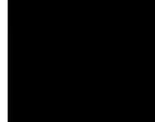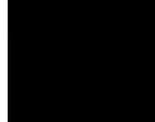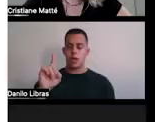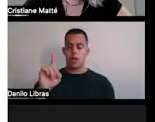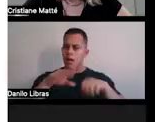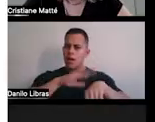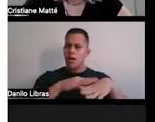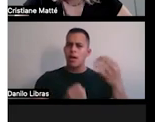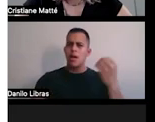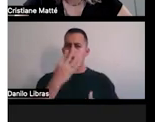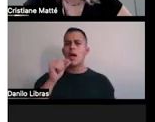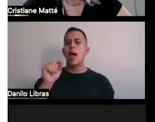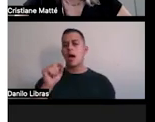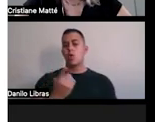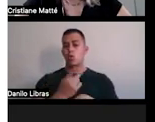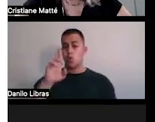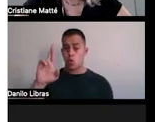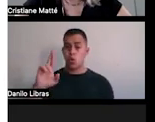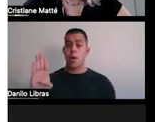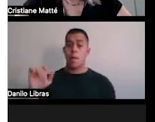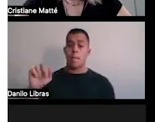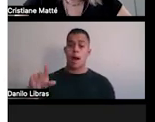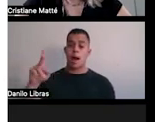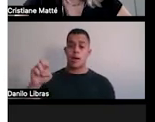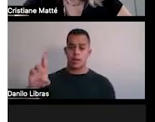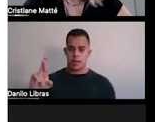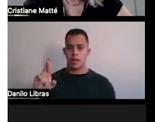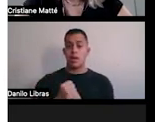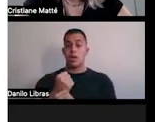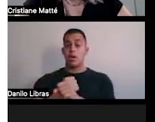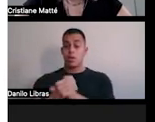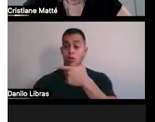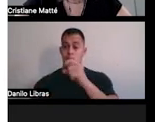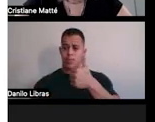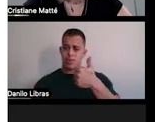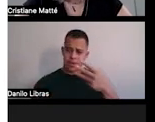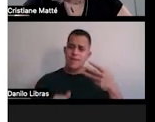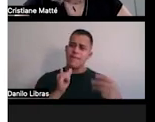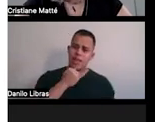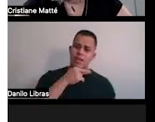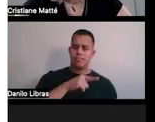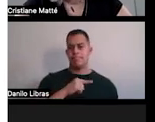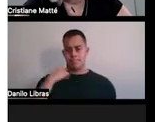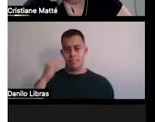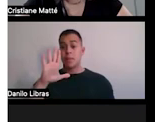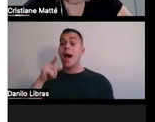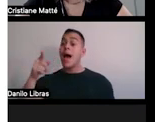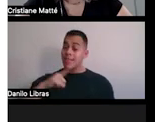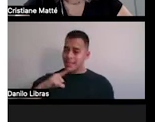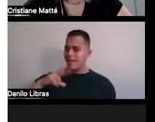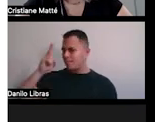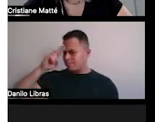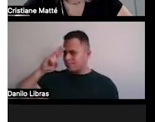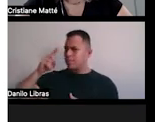David Barker, que faleceu, infelizmente, em 2013, mas deixou um legado belíssimo. Ele criou, então, o que inicialmente, lá na